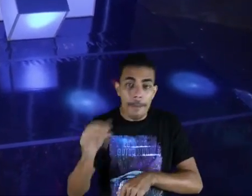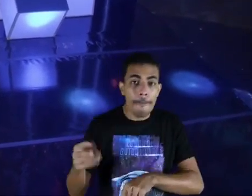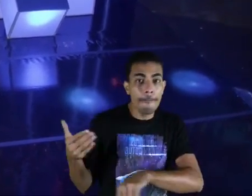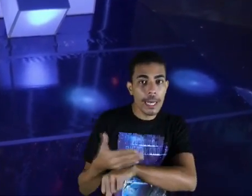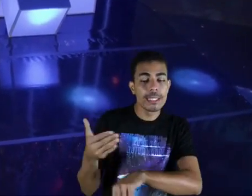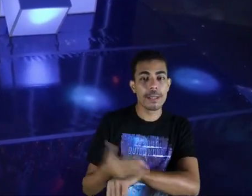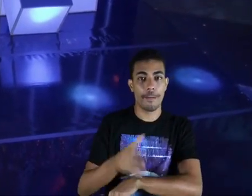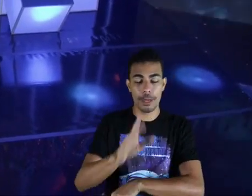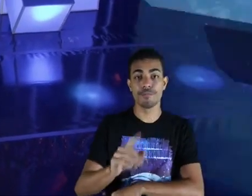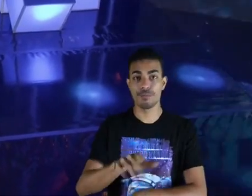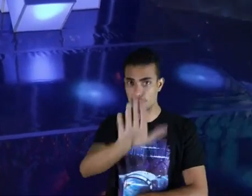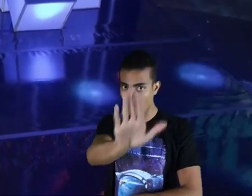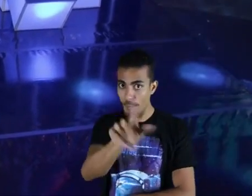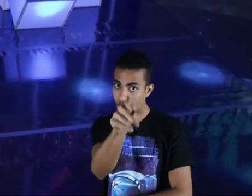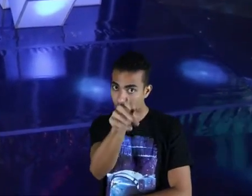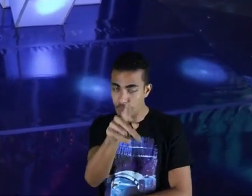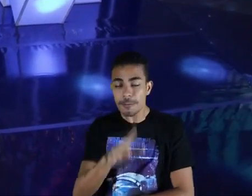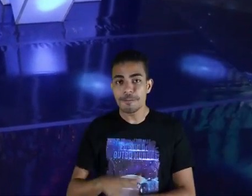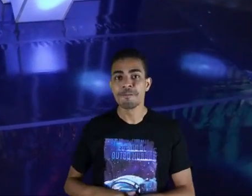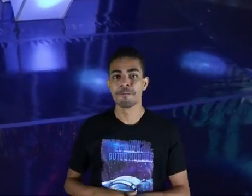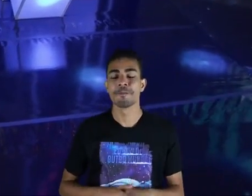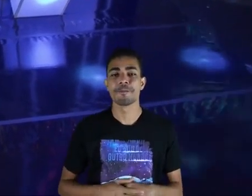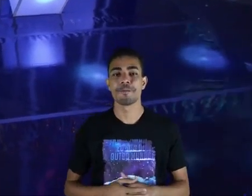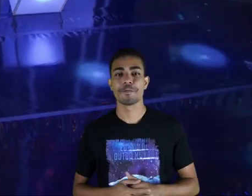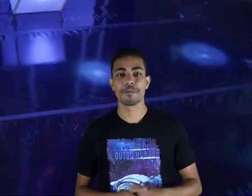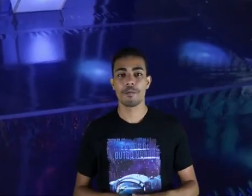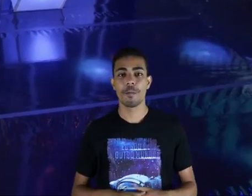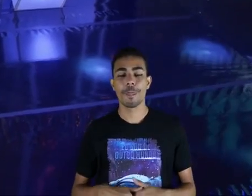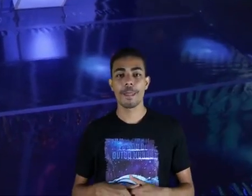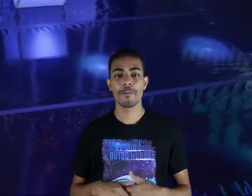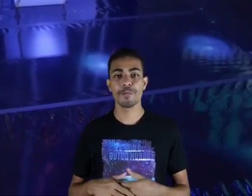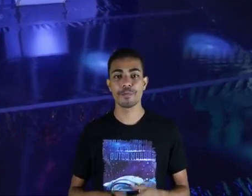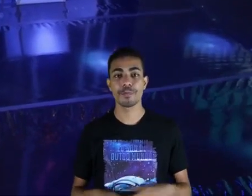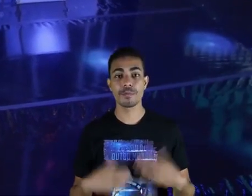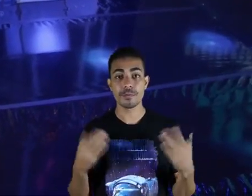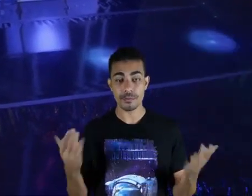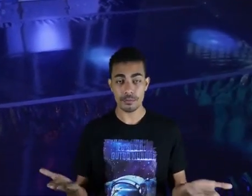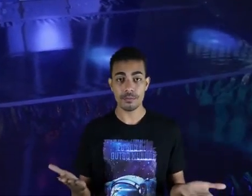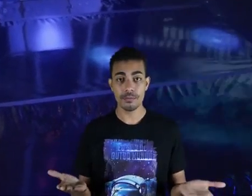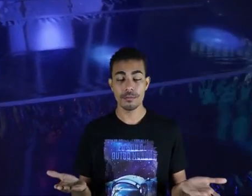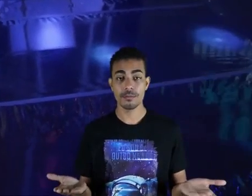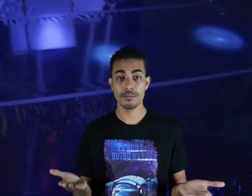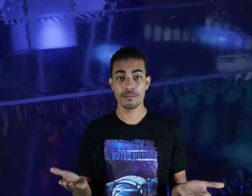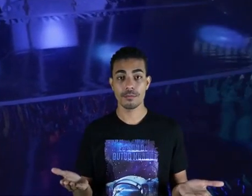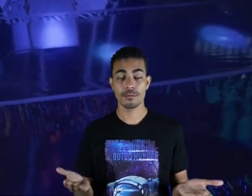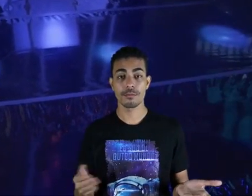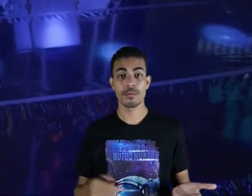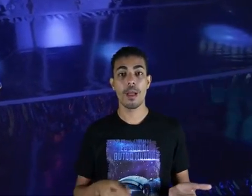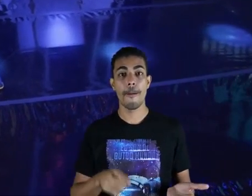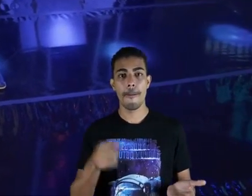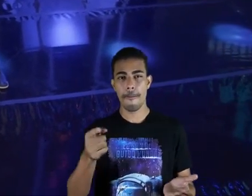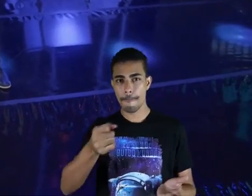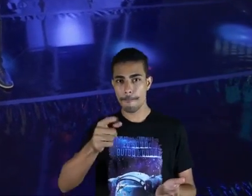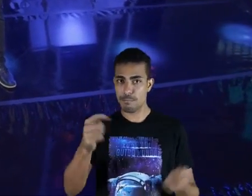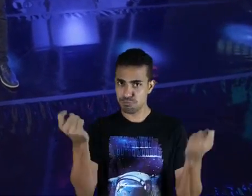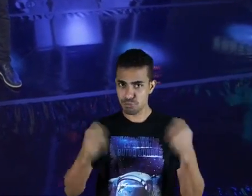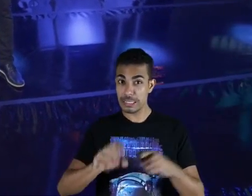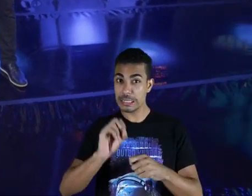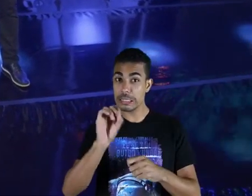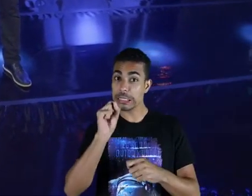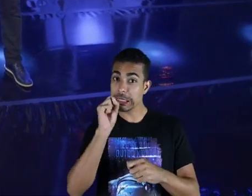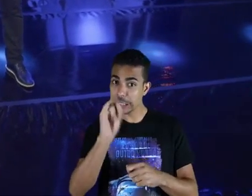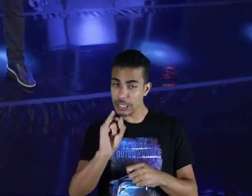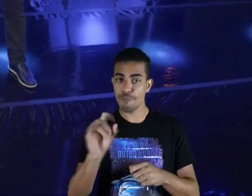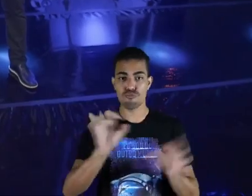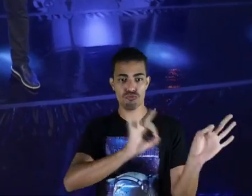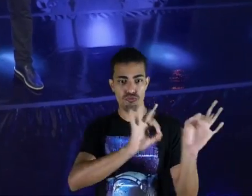ó. Tamo aqui. Você que tá aí, tá falando com a gente. Olha só, entra na nossa rede social. Se você estiver assistindo